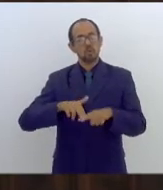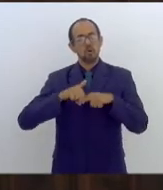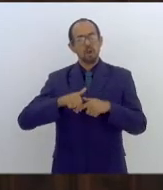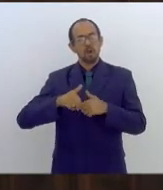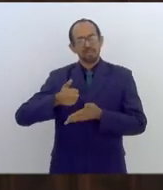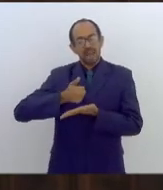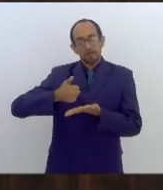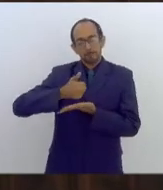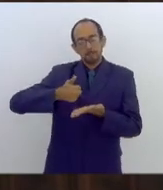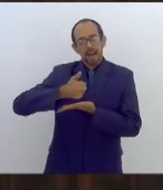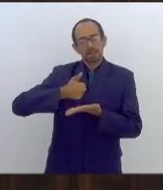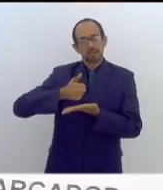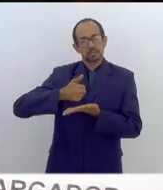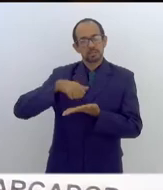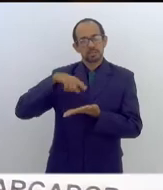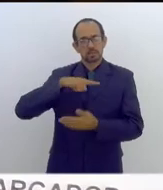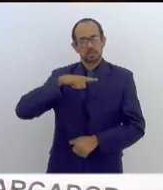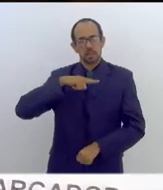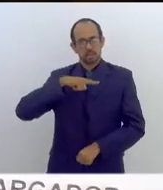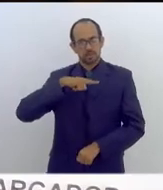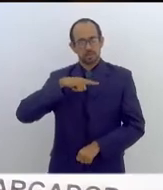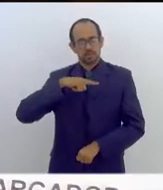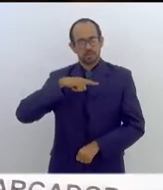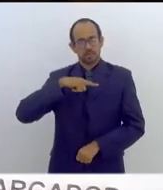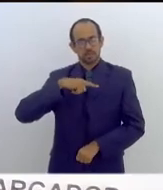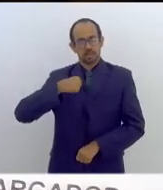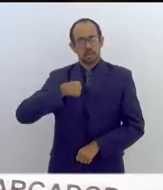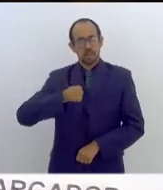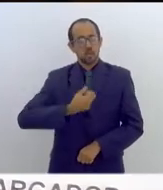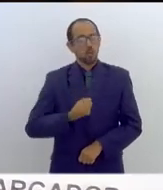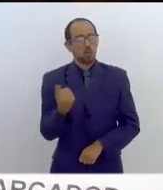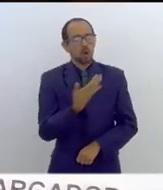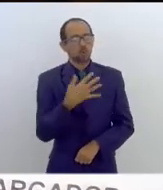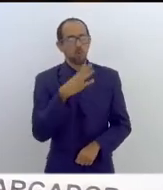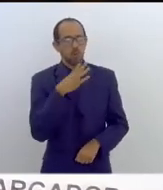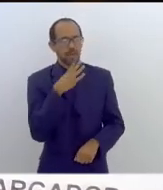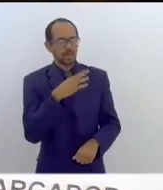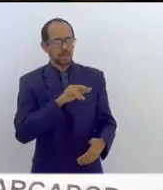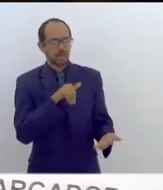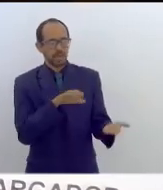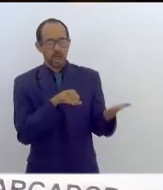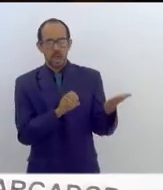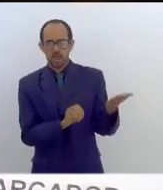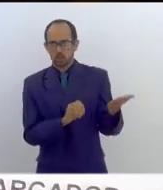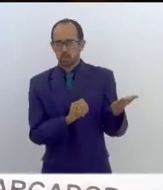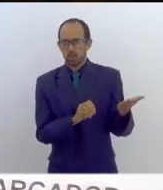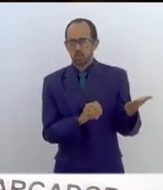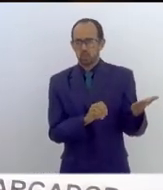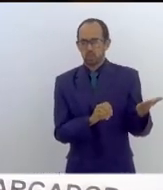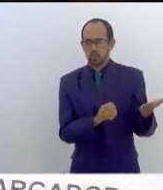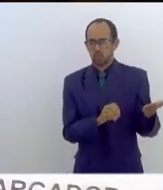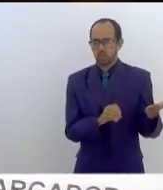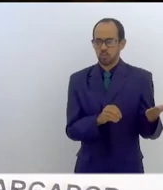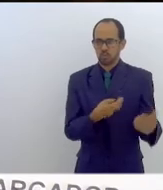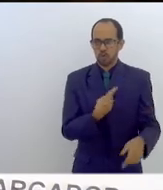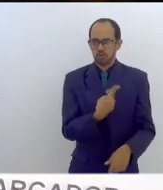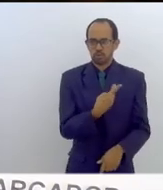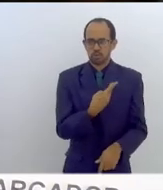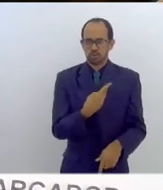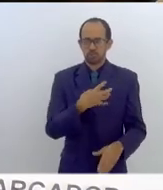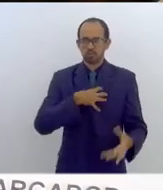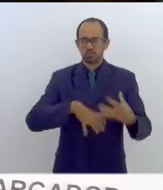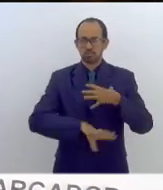que ela representa E desde que eu conheci Ricardo Alberto a gente teve assim uma